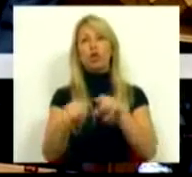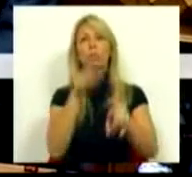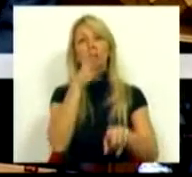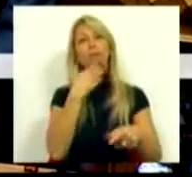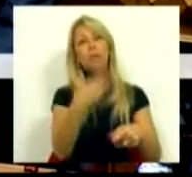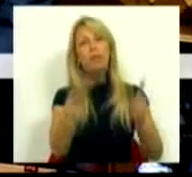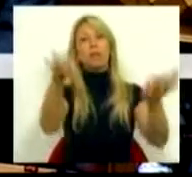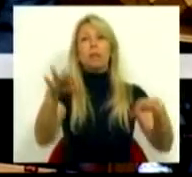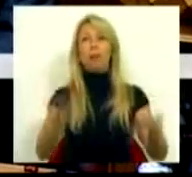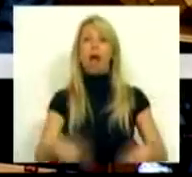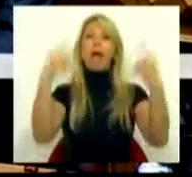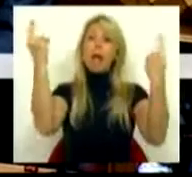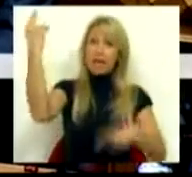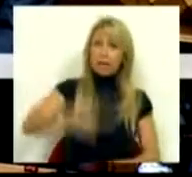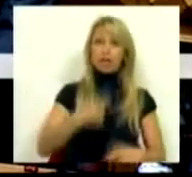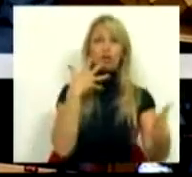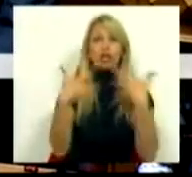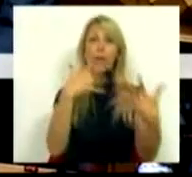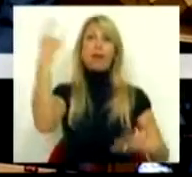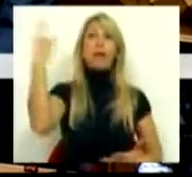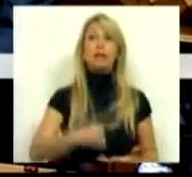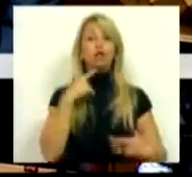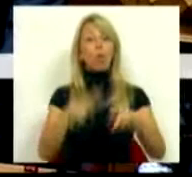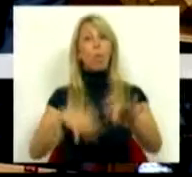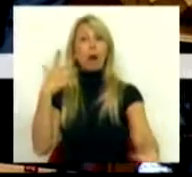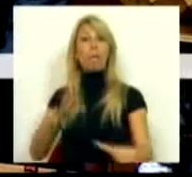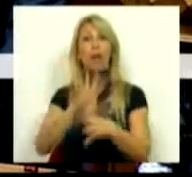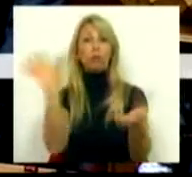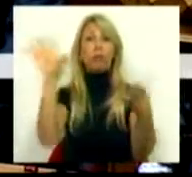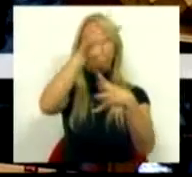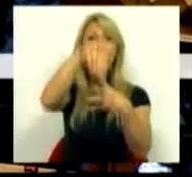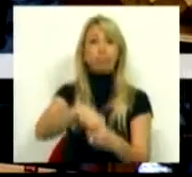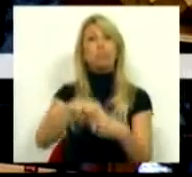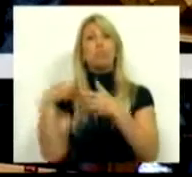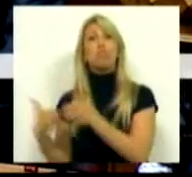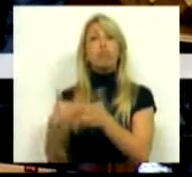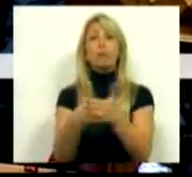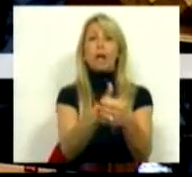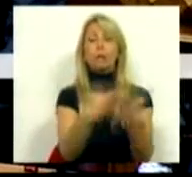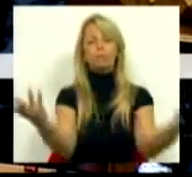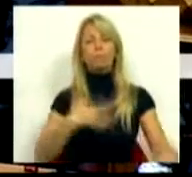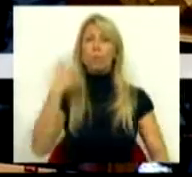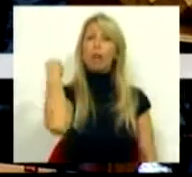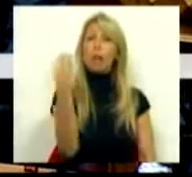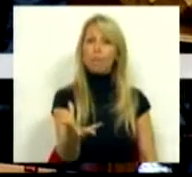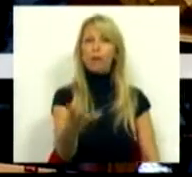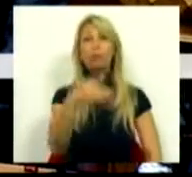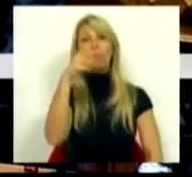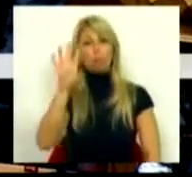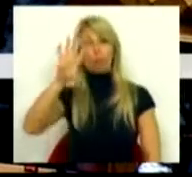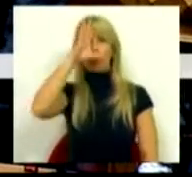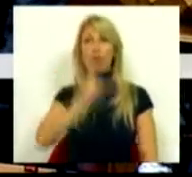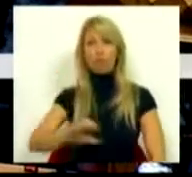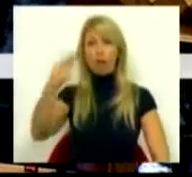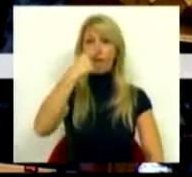Existe transparência e exige que o Parlamento seja associado a todo esse processo. E eu lamento que o Governo tenha falhado para